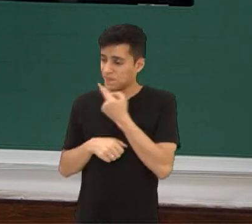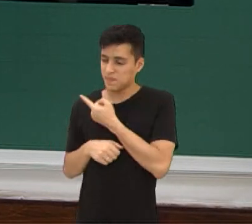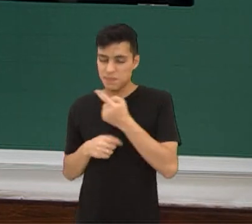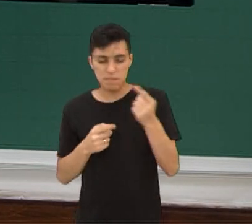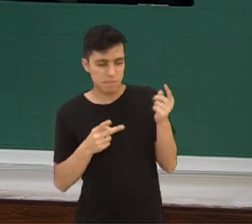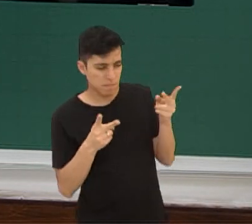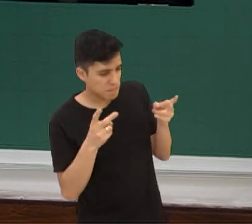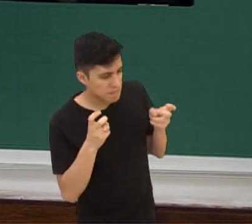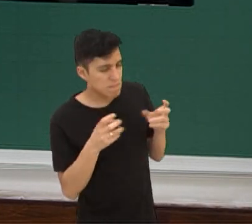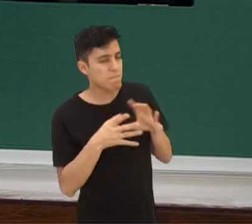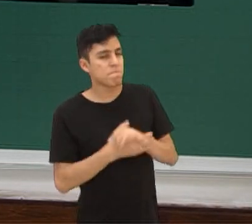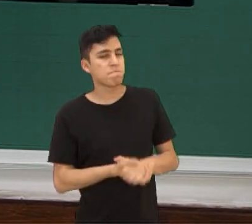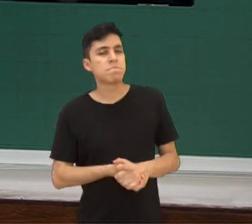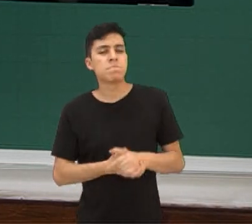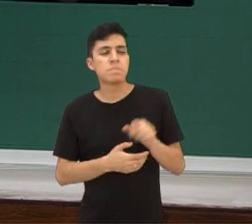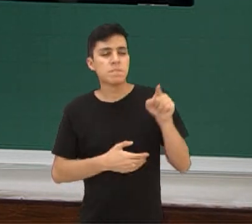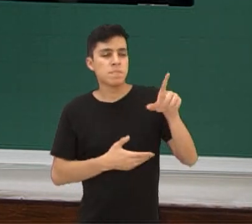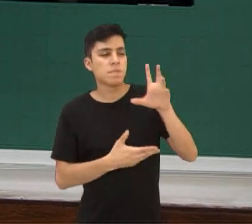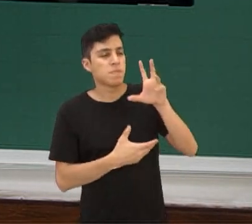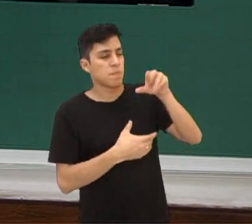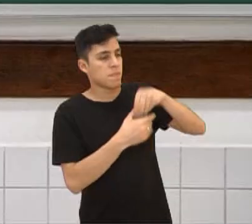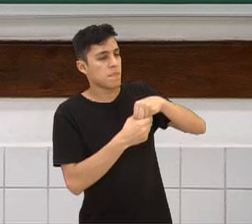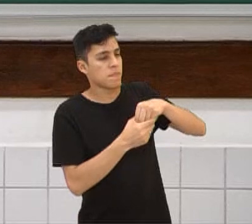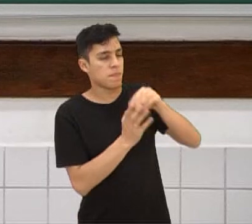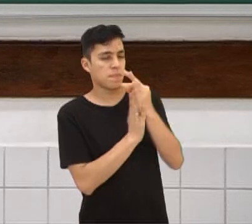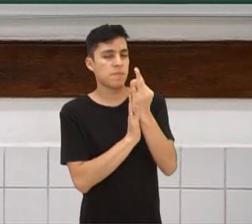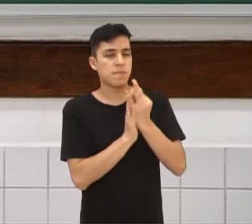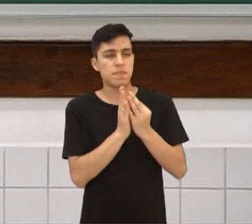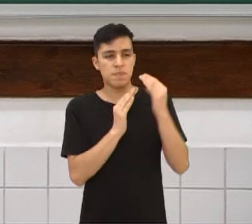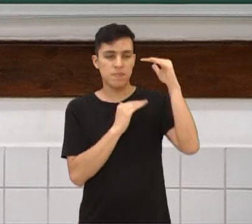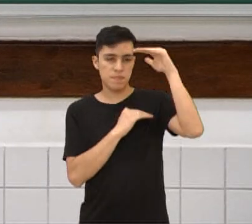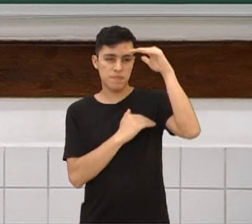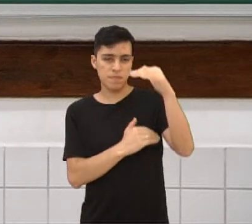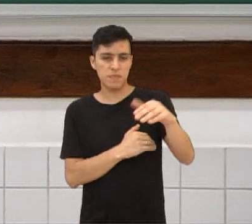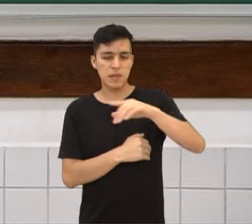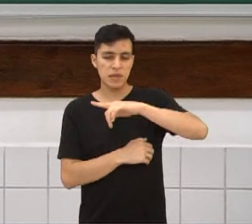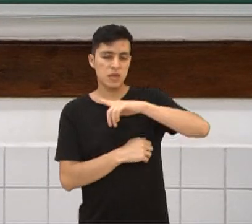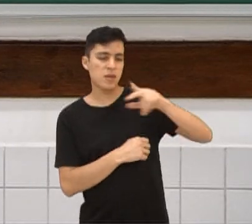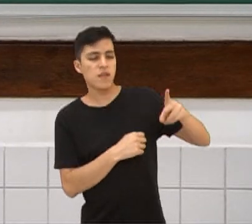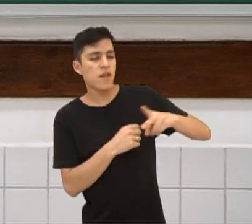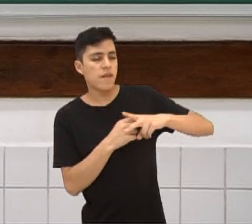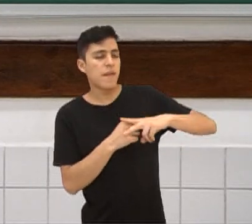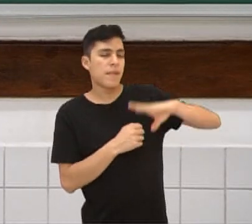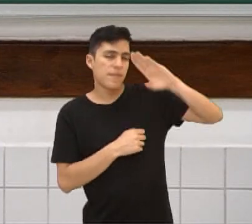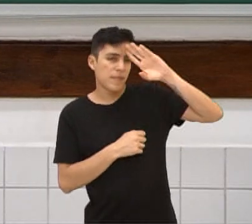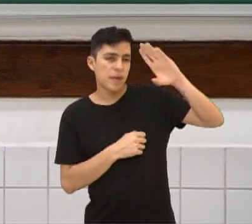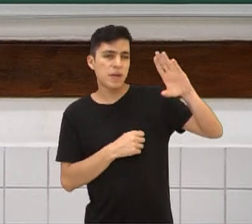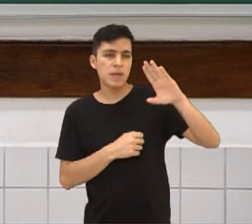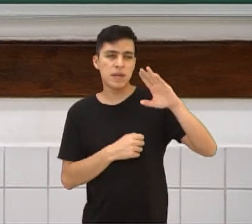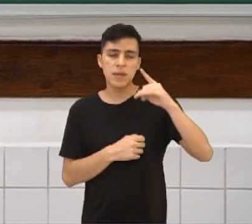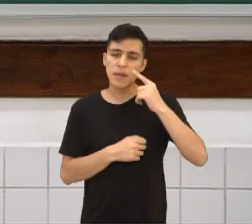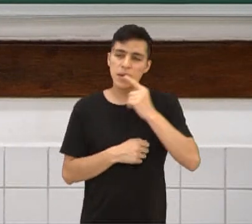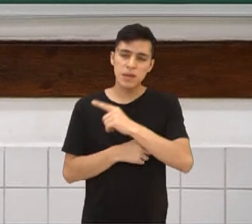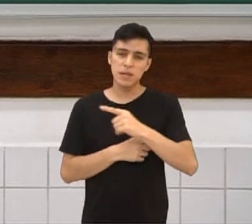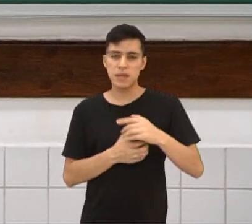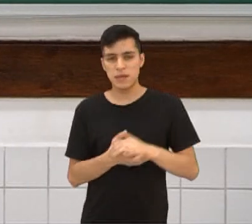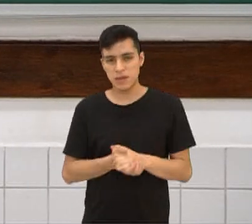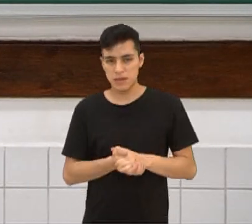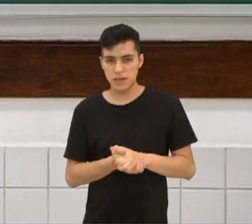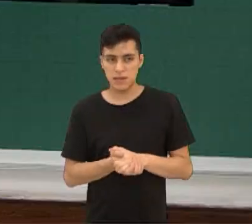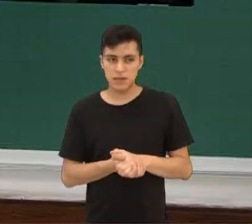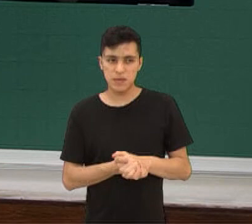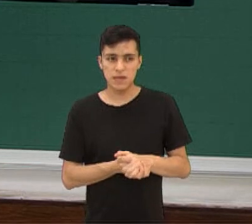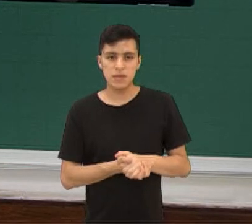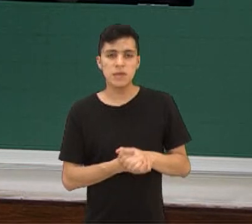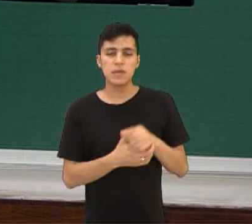tinha lá naquele texto um verbo que estava em destaque, que era o llegó a ser? A ver,